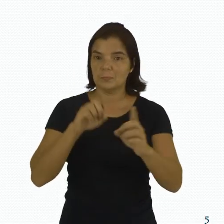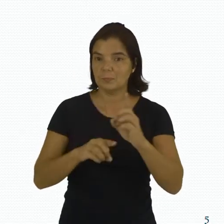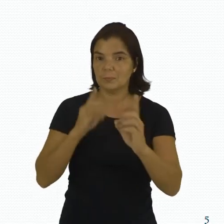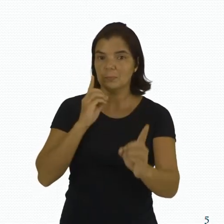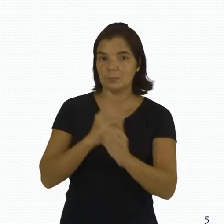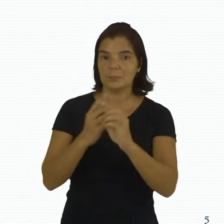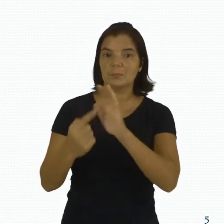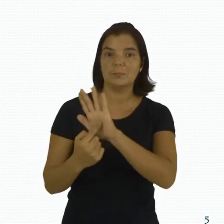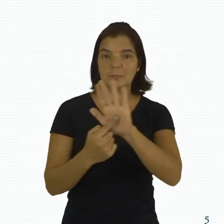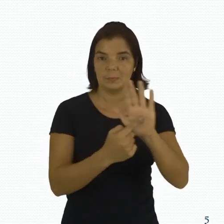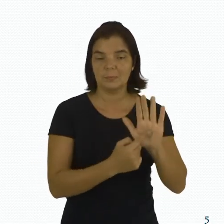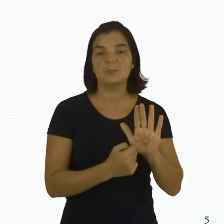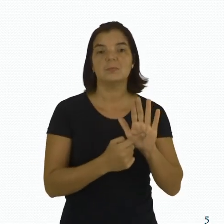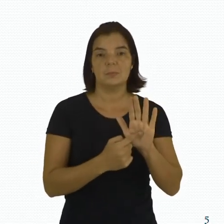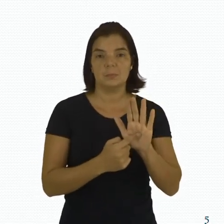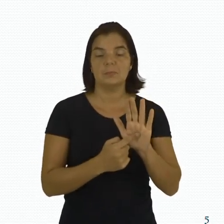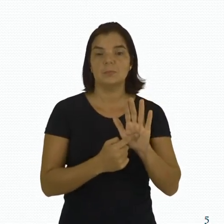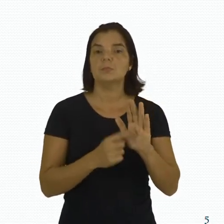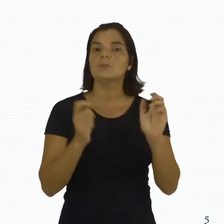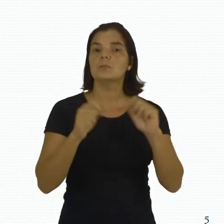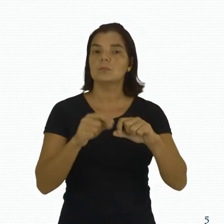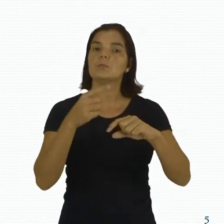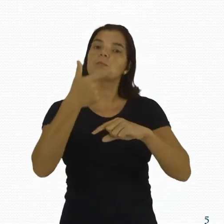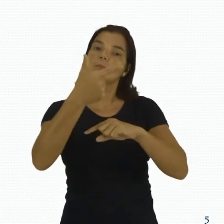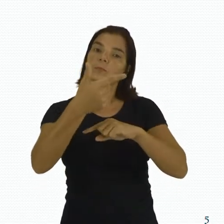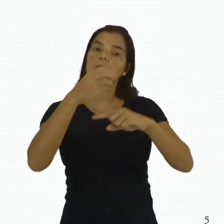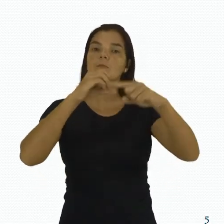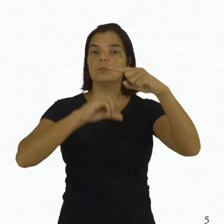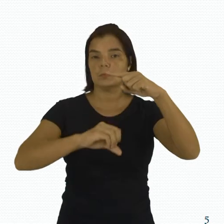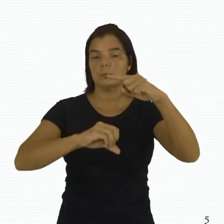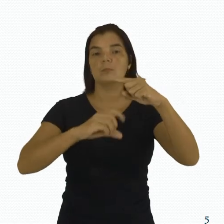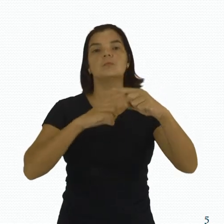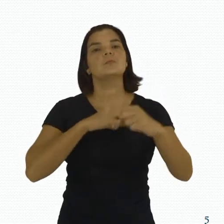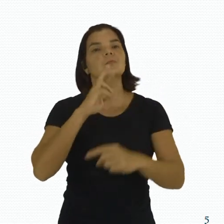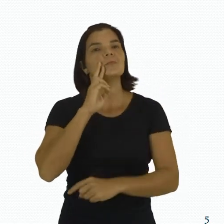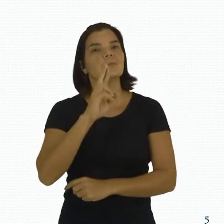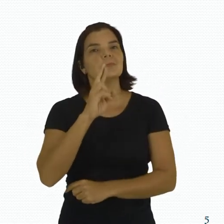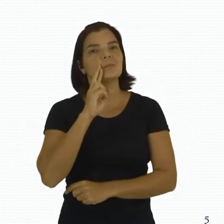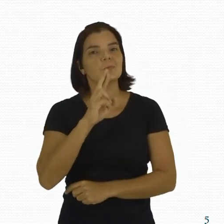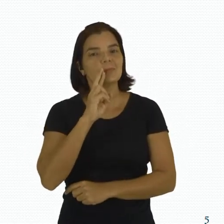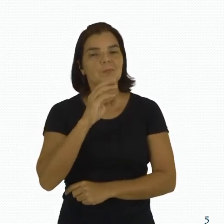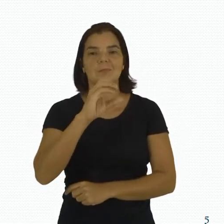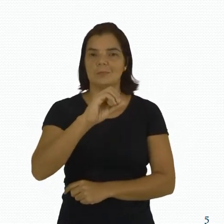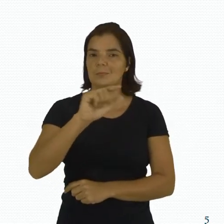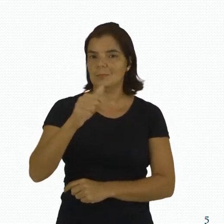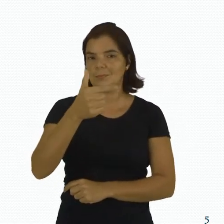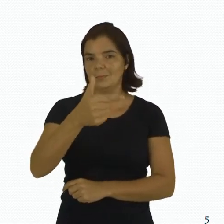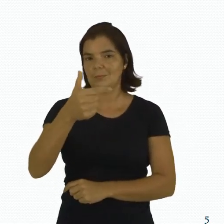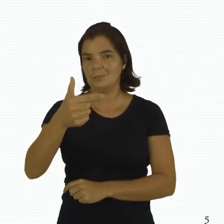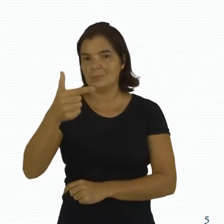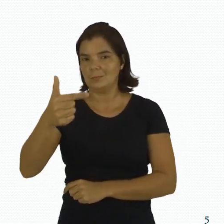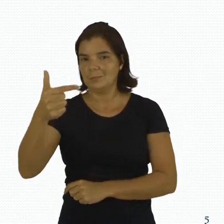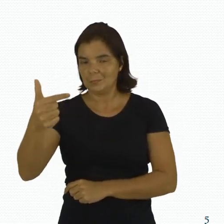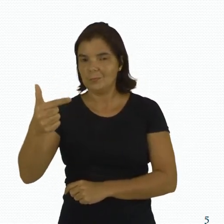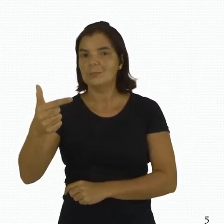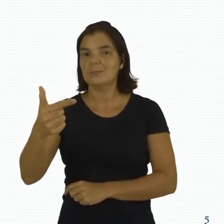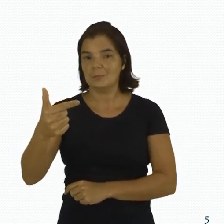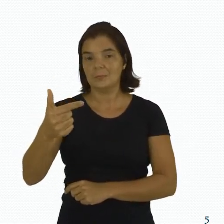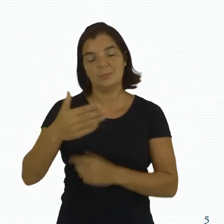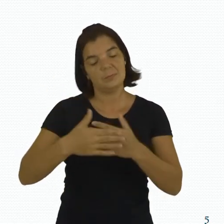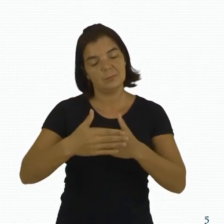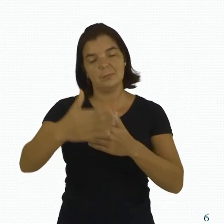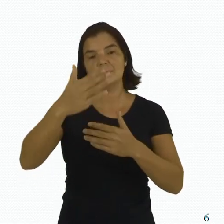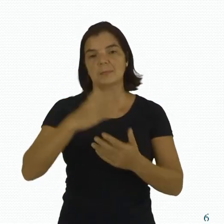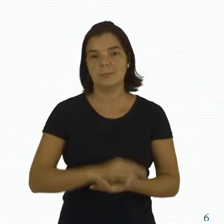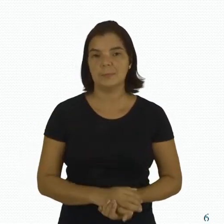encontramos representa a dízima periódica dada, você pode dividir 2 para 9 e obter como resultado a dízima periódica 0,222 e assim